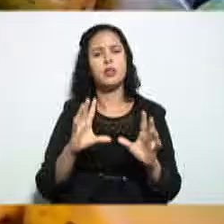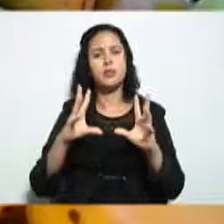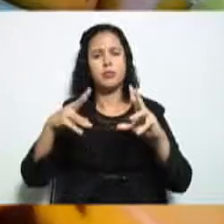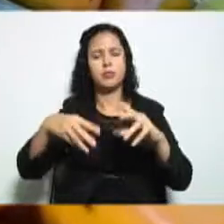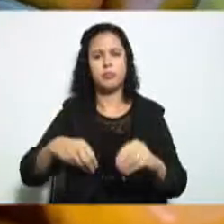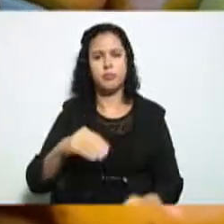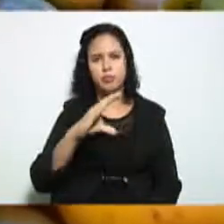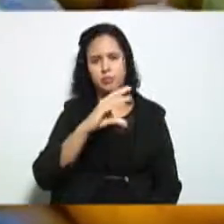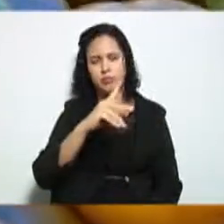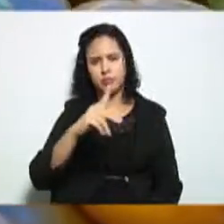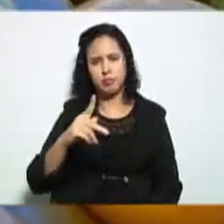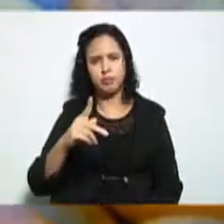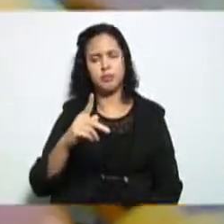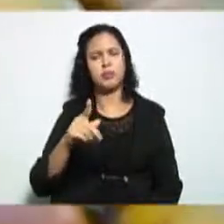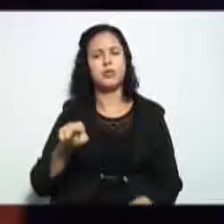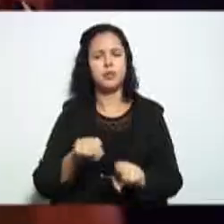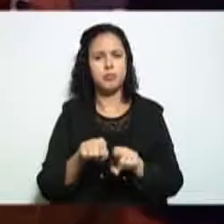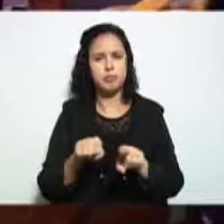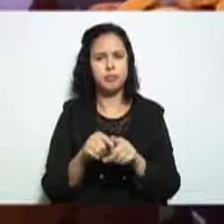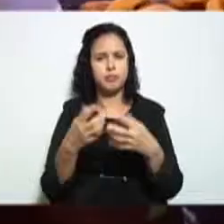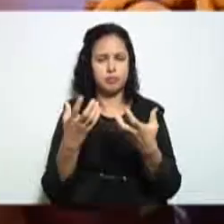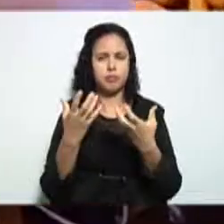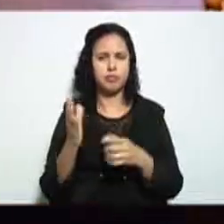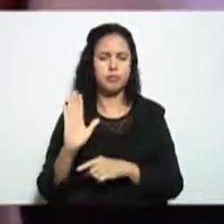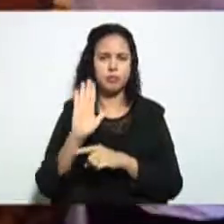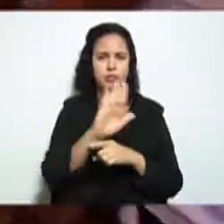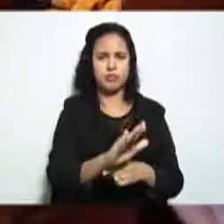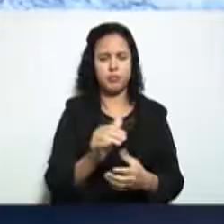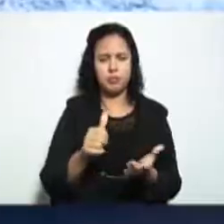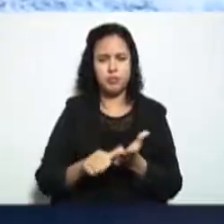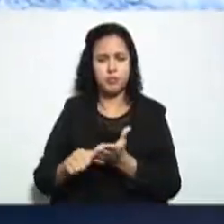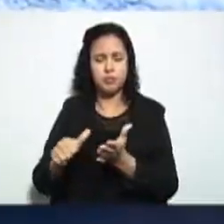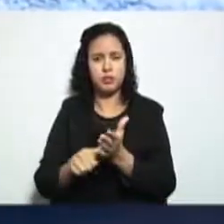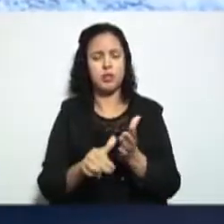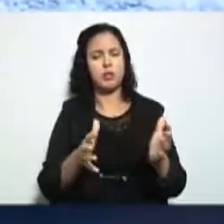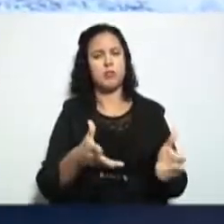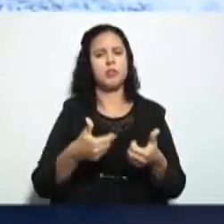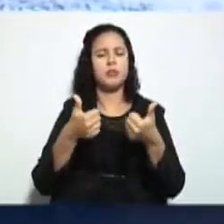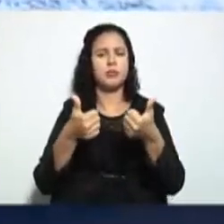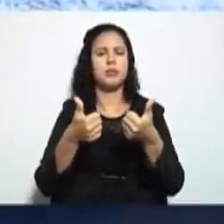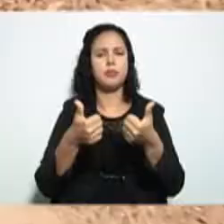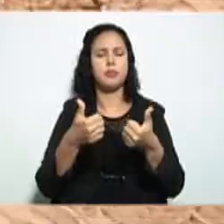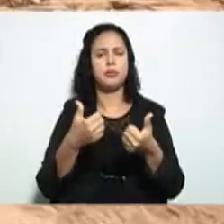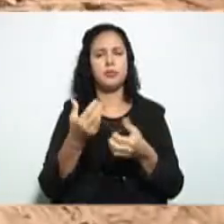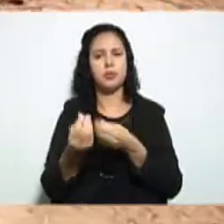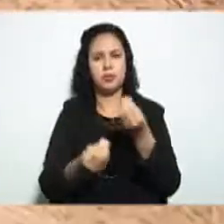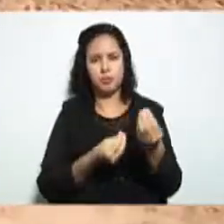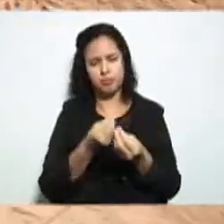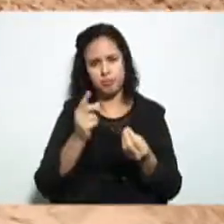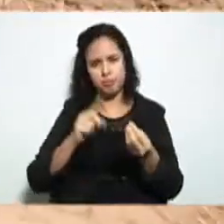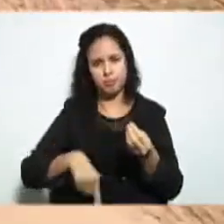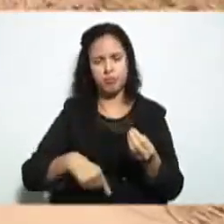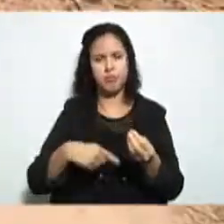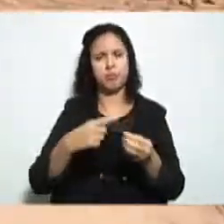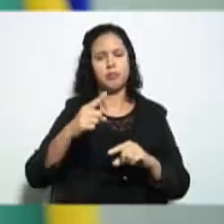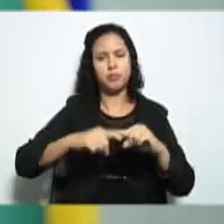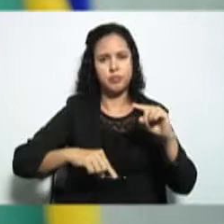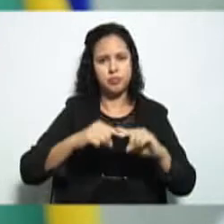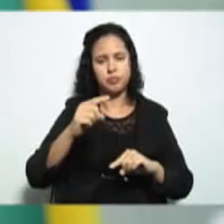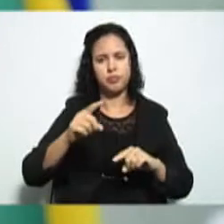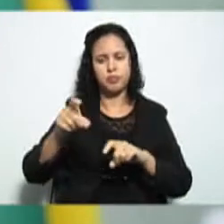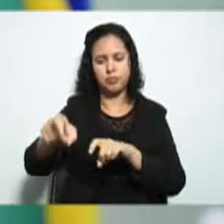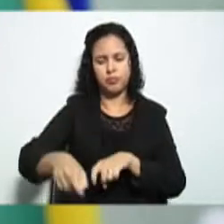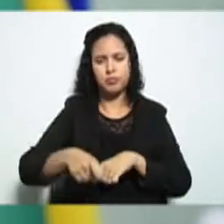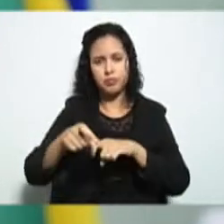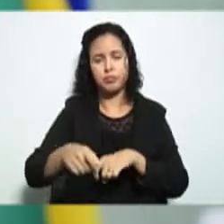as agropecuárias também querem ajudar os associados da melhor forma. Neste caso, os produtores rurais. As